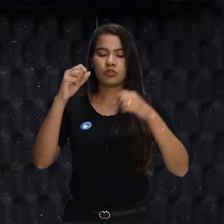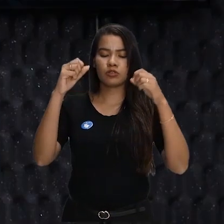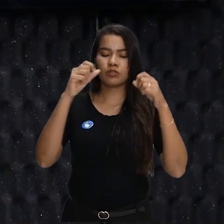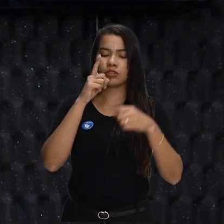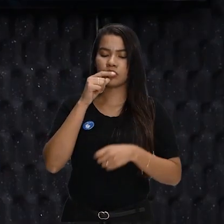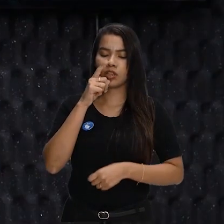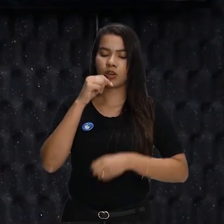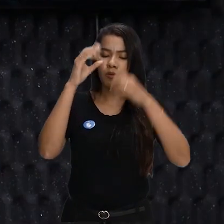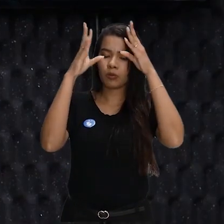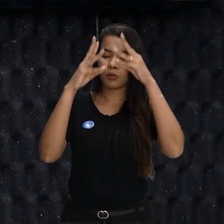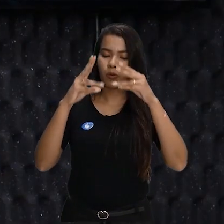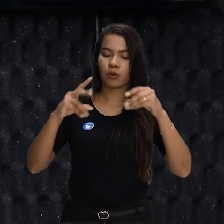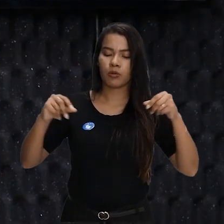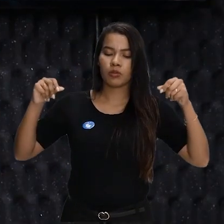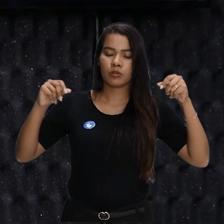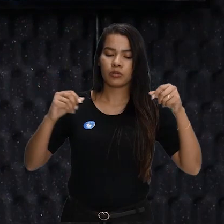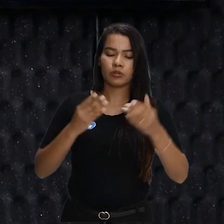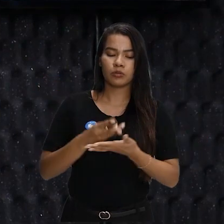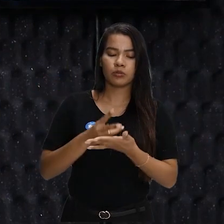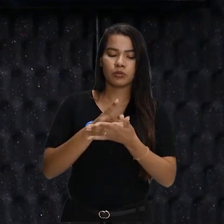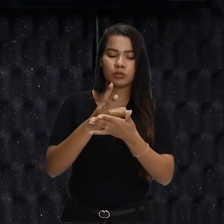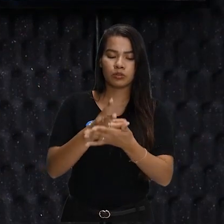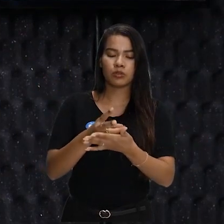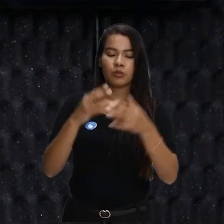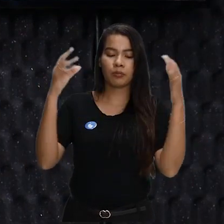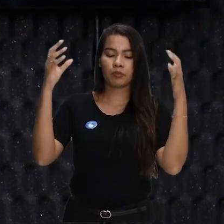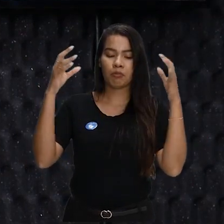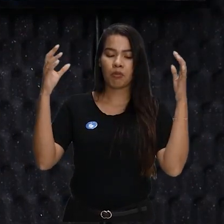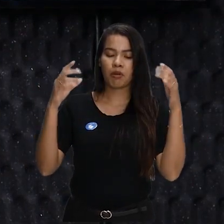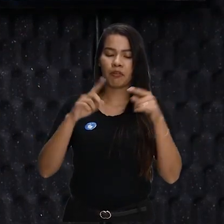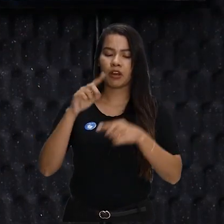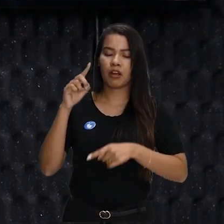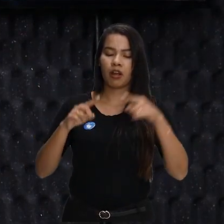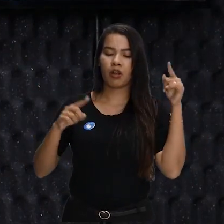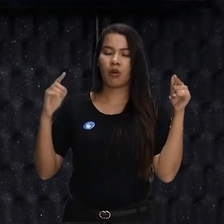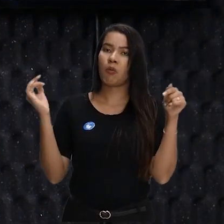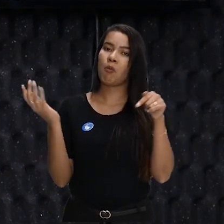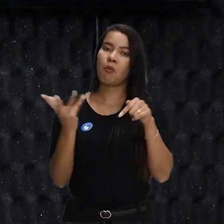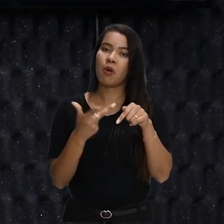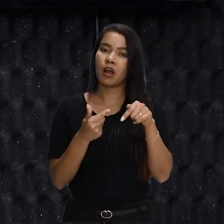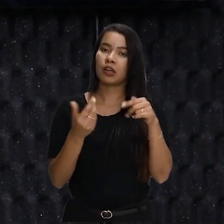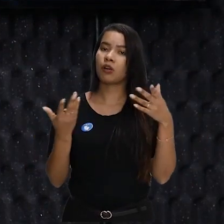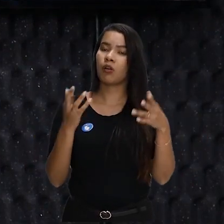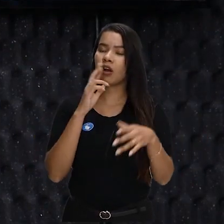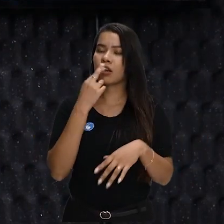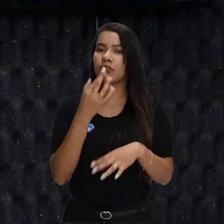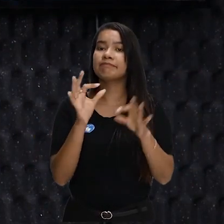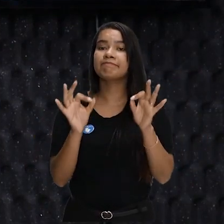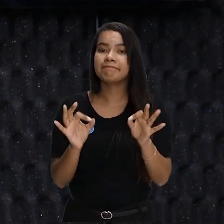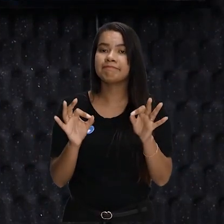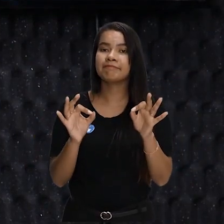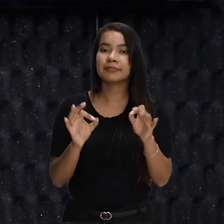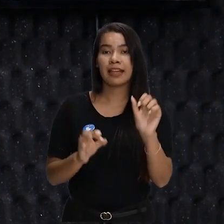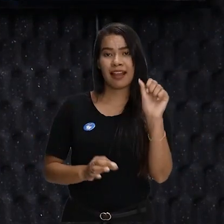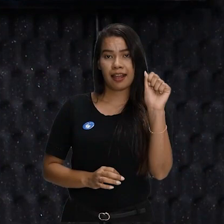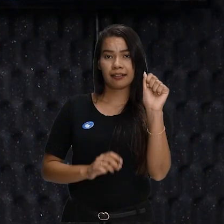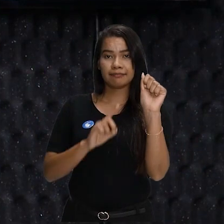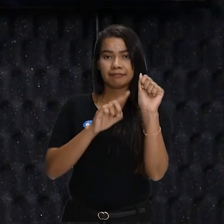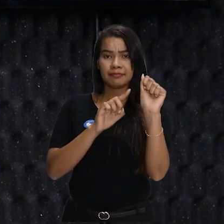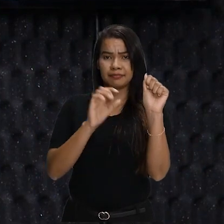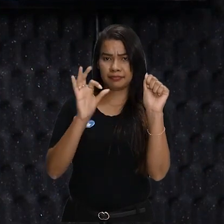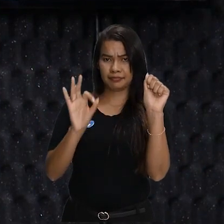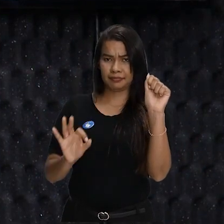aí, pessoal, qual seria a resposta correta? A gente pode dizer que essa letra A está correta? A gente pode descartar que a letra